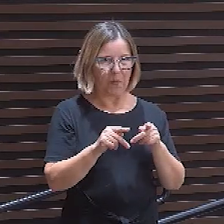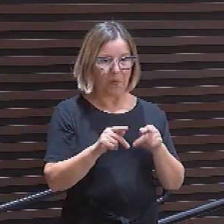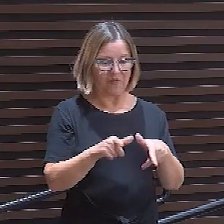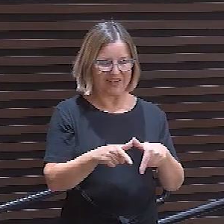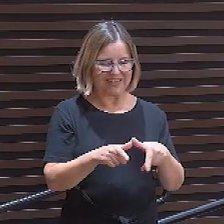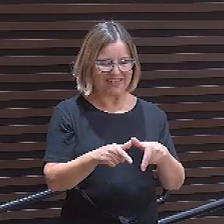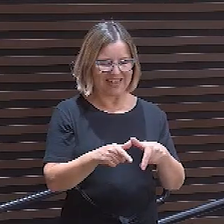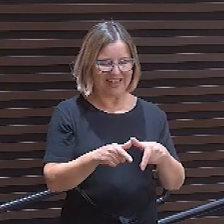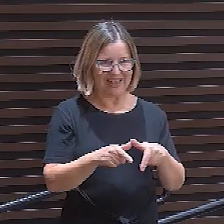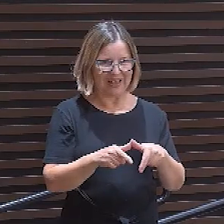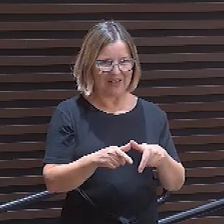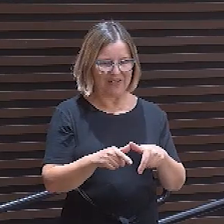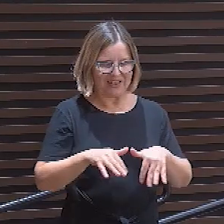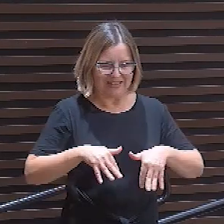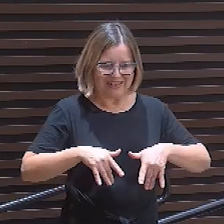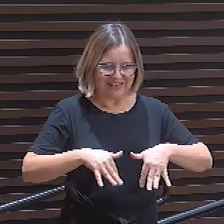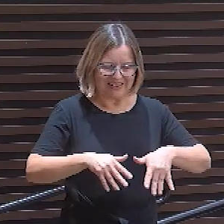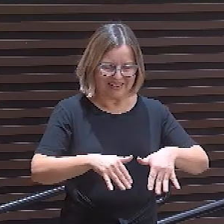A sua fé,